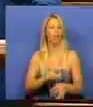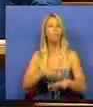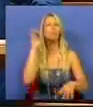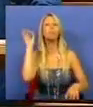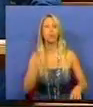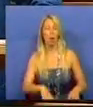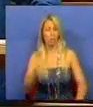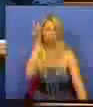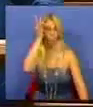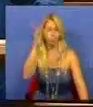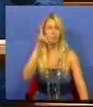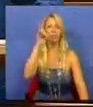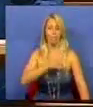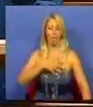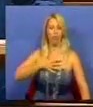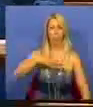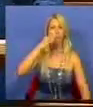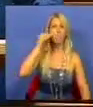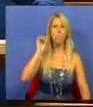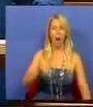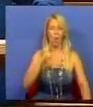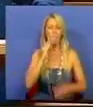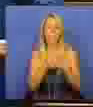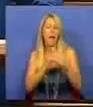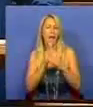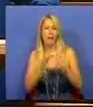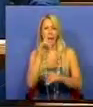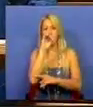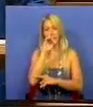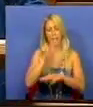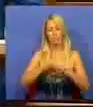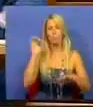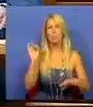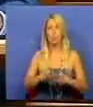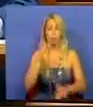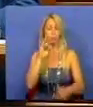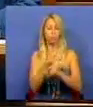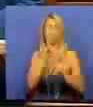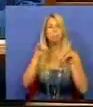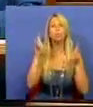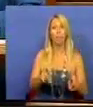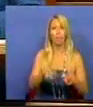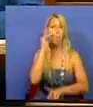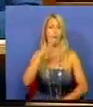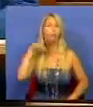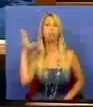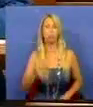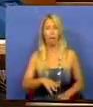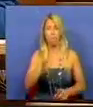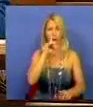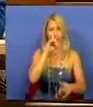banqueiros, uma meia mentira sobre a supervisão e o Banco de Portugal e uma mentira e meia